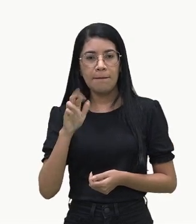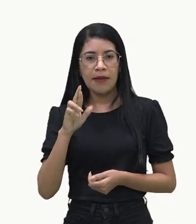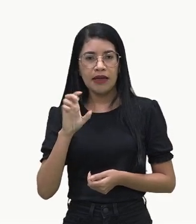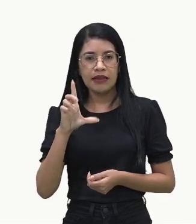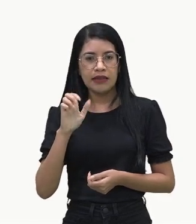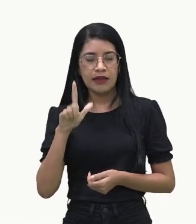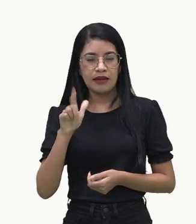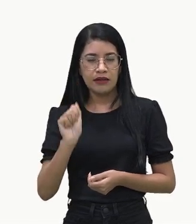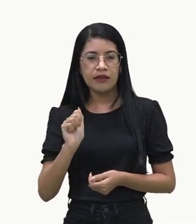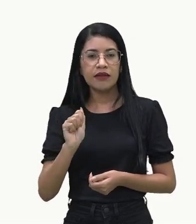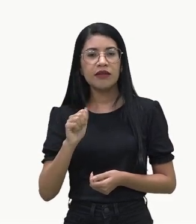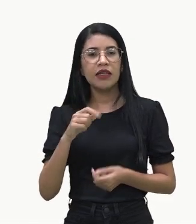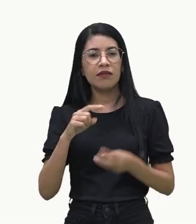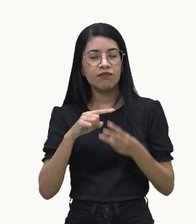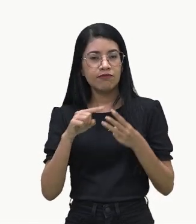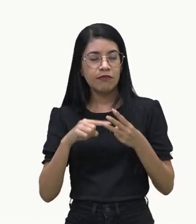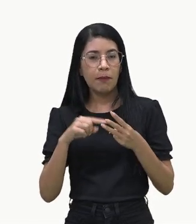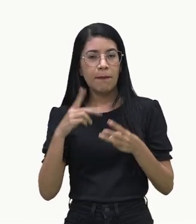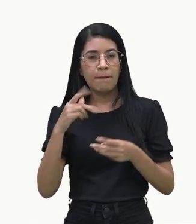parcela,